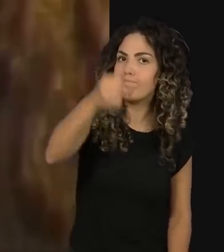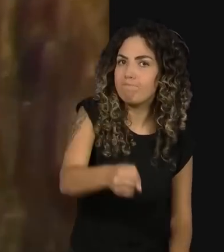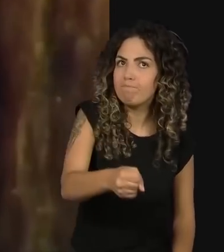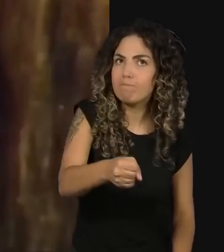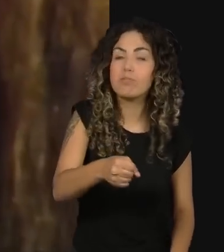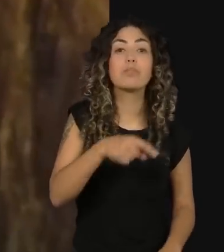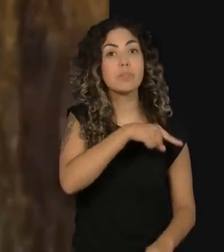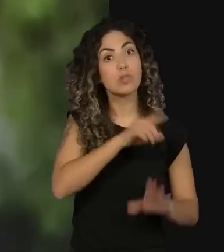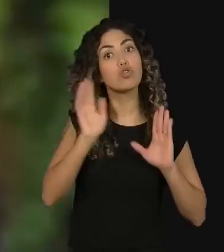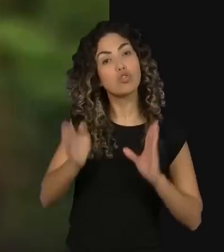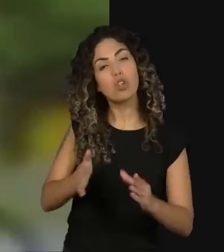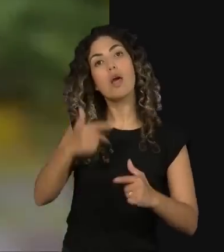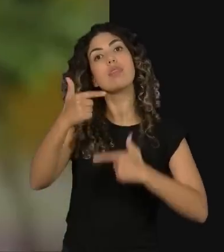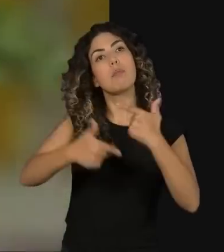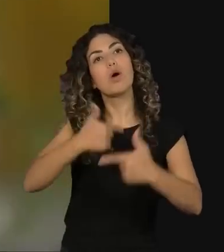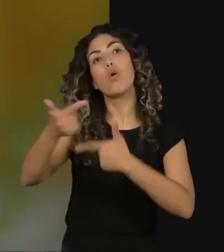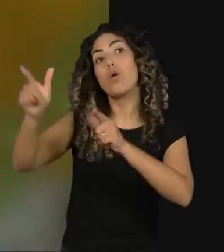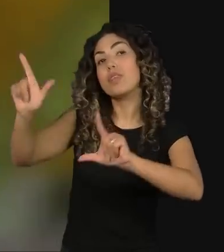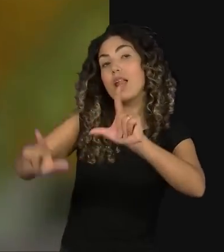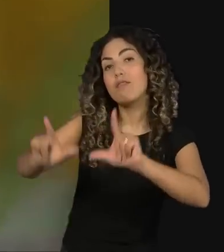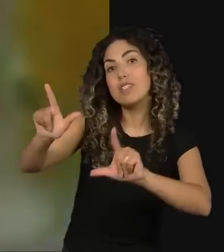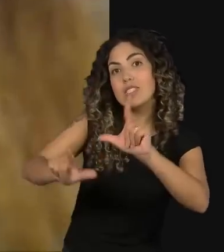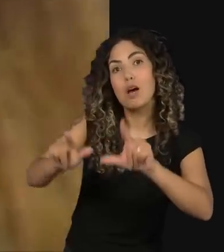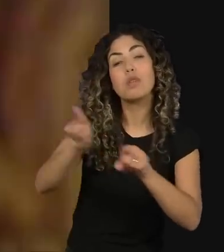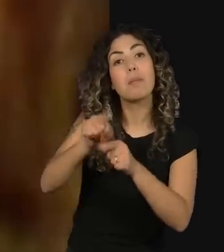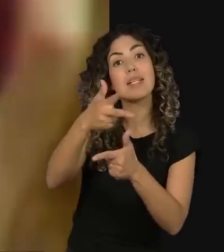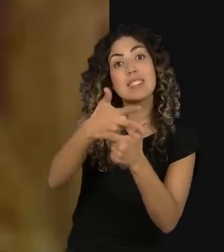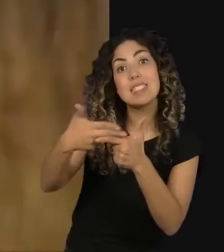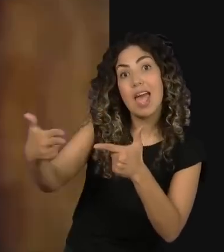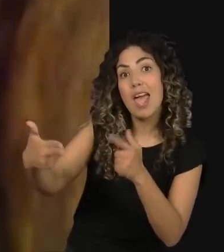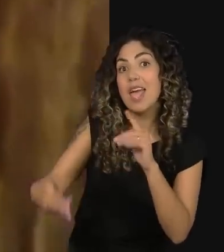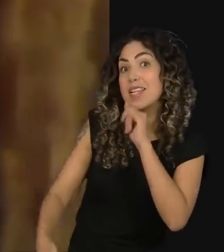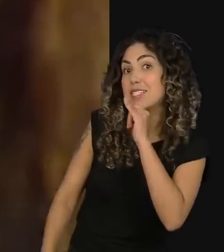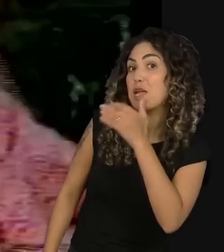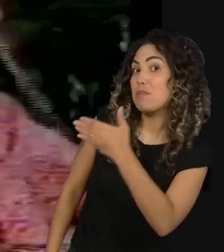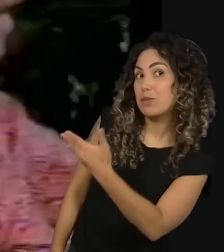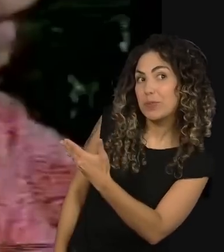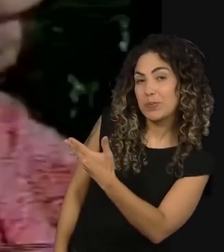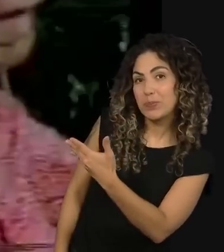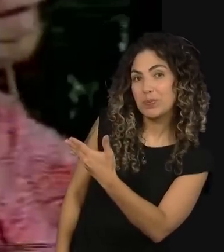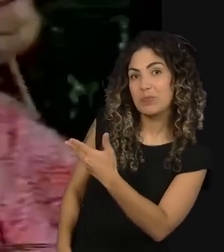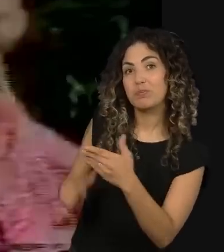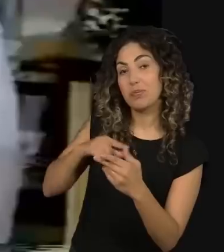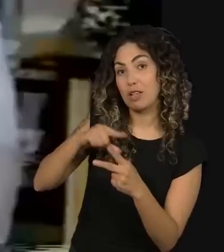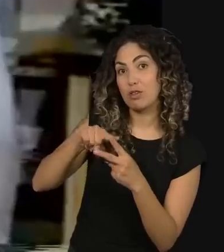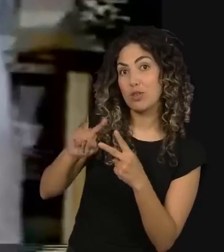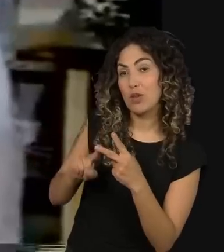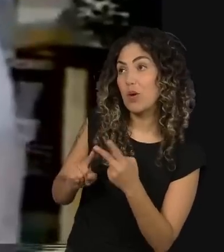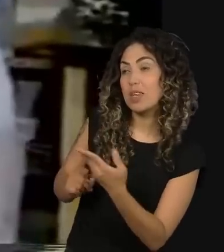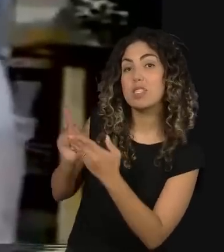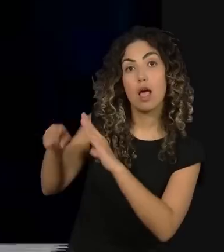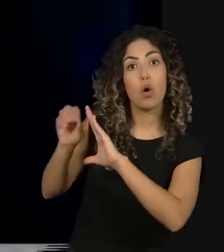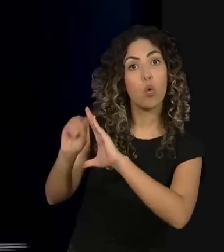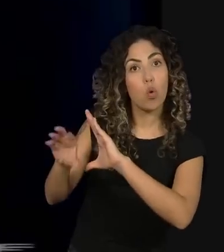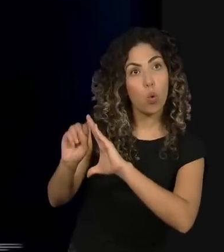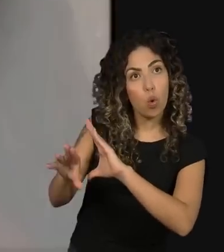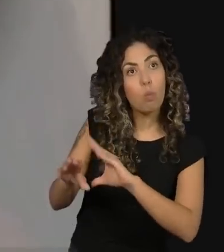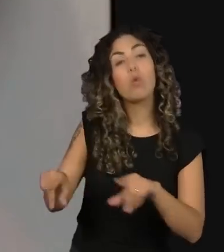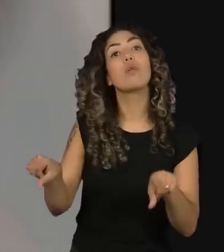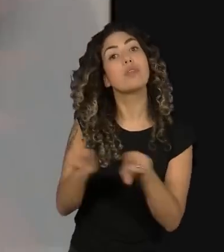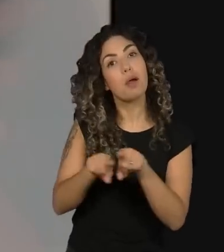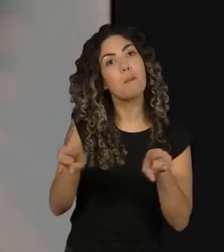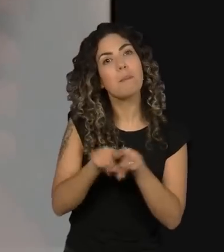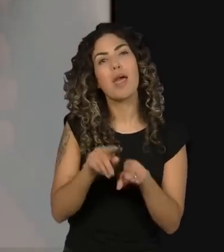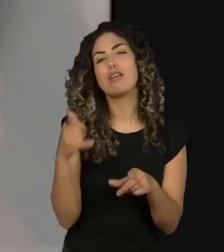Domingos fez trabalhos também para a televisão em séries como Ciranda Cirandinha e Amizade Colorida na TV Globo e Confissões